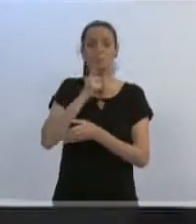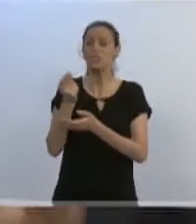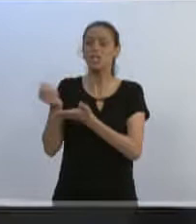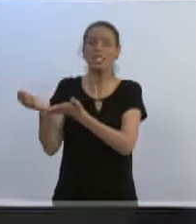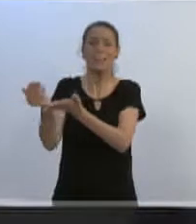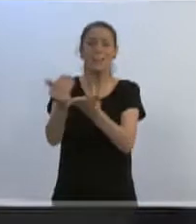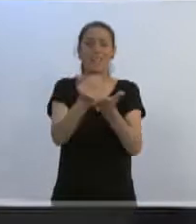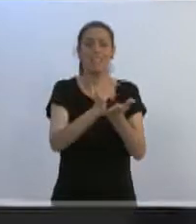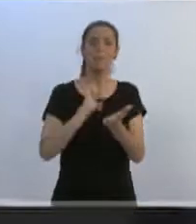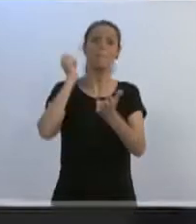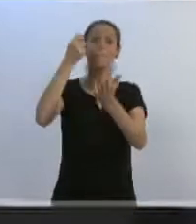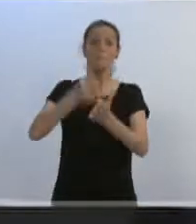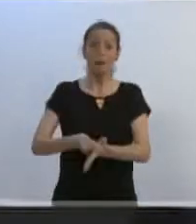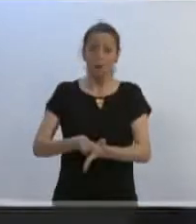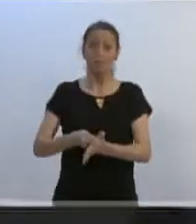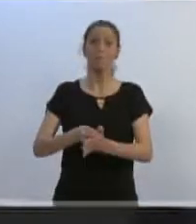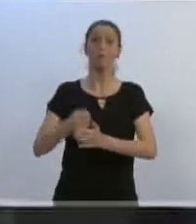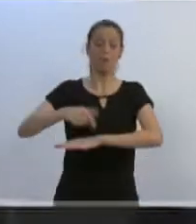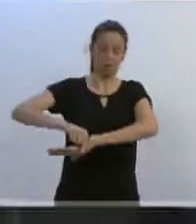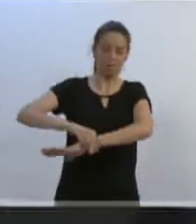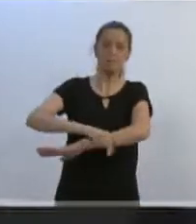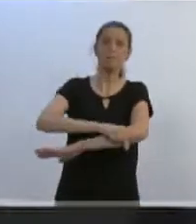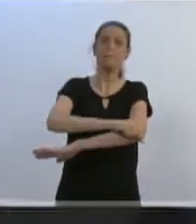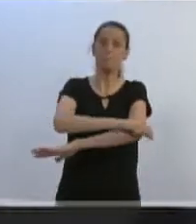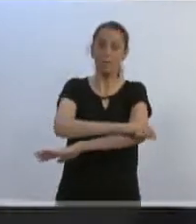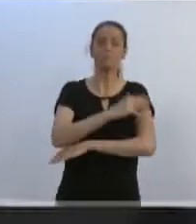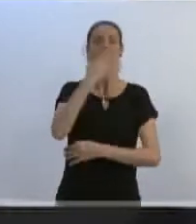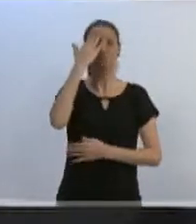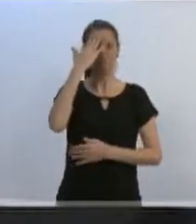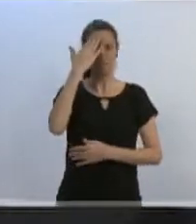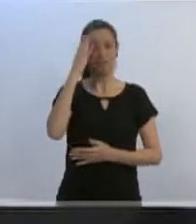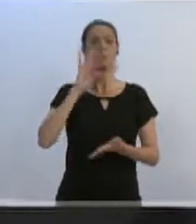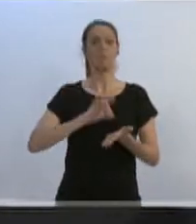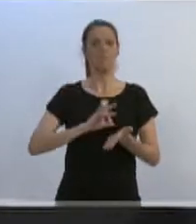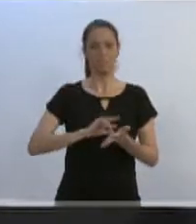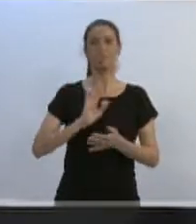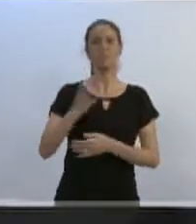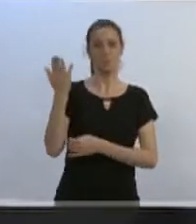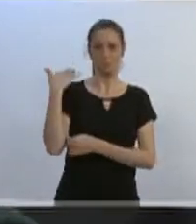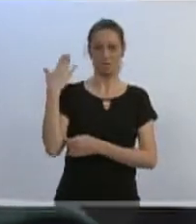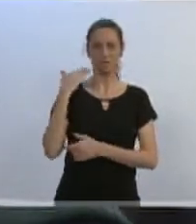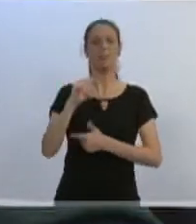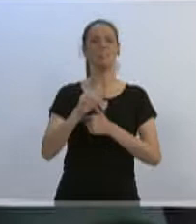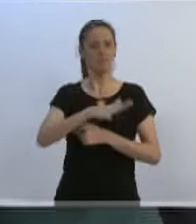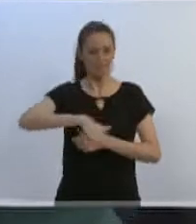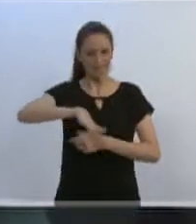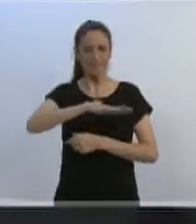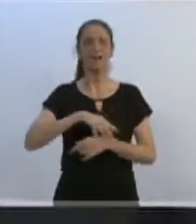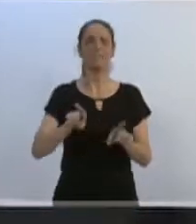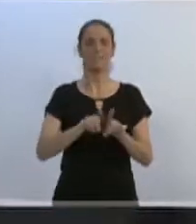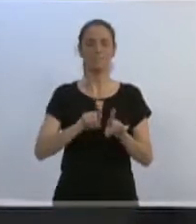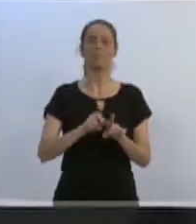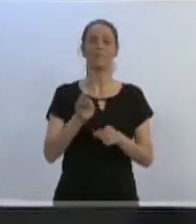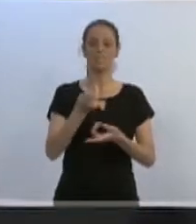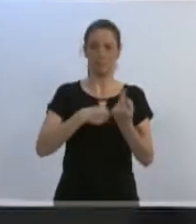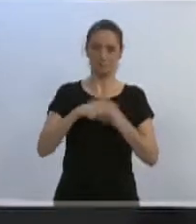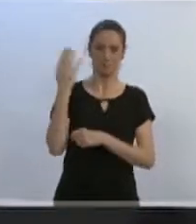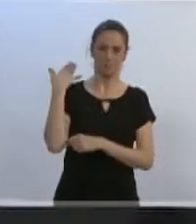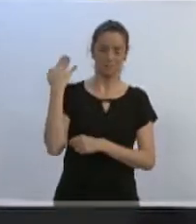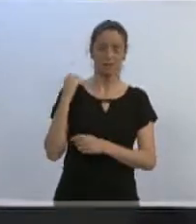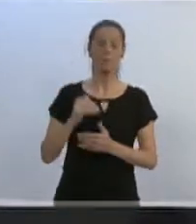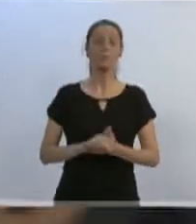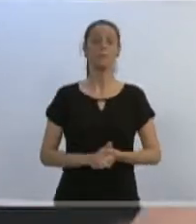sacrificou pagou o calçamento você sabe disso foi já é é atuam nessa área administração paz anteriores